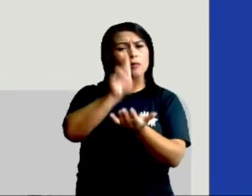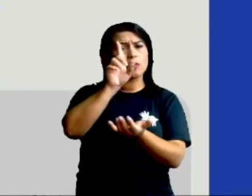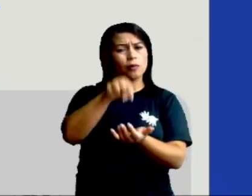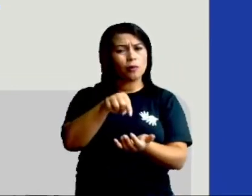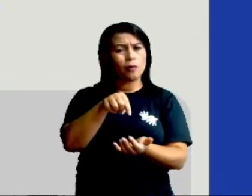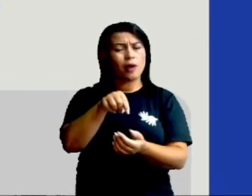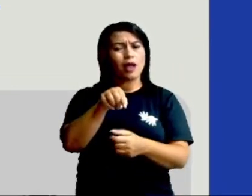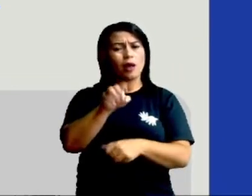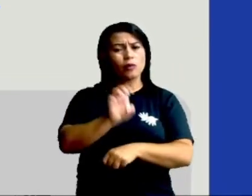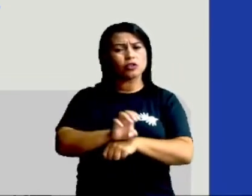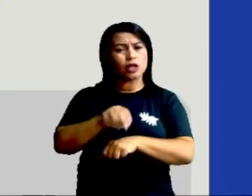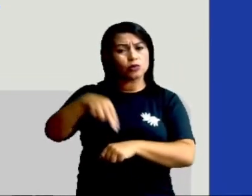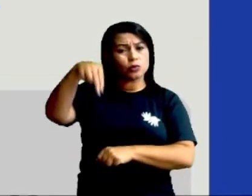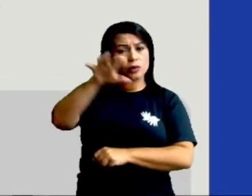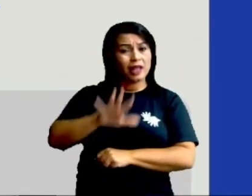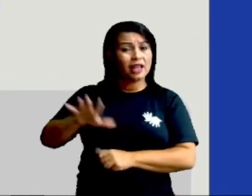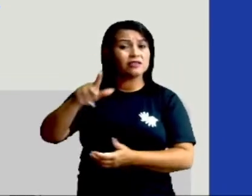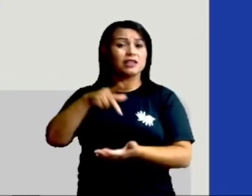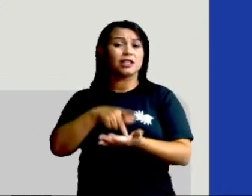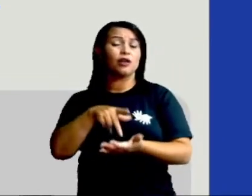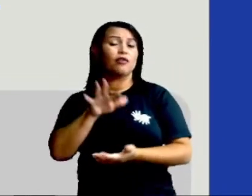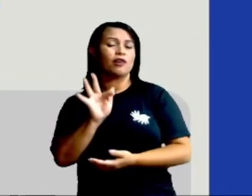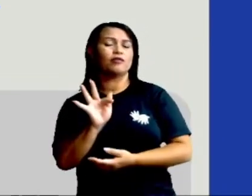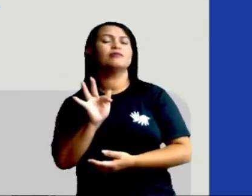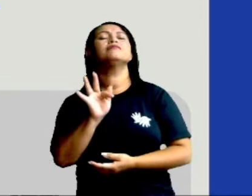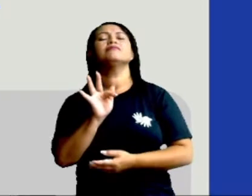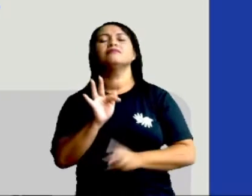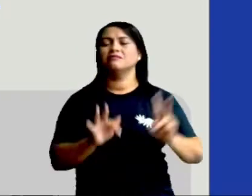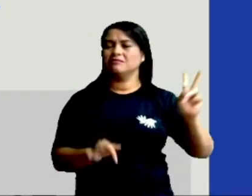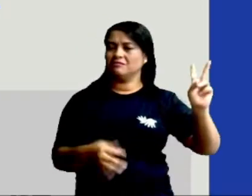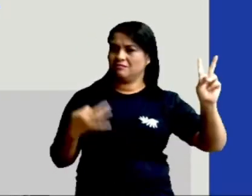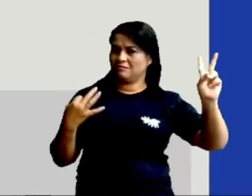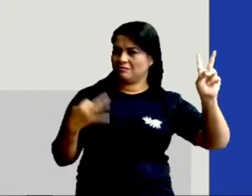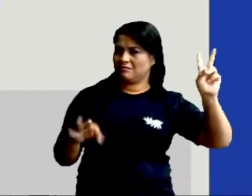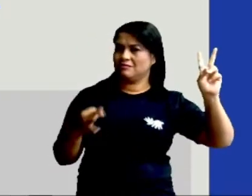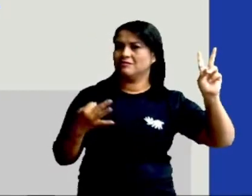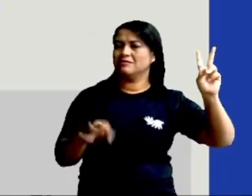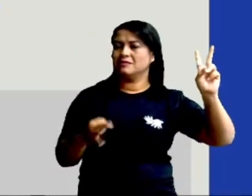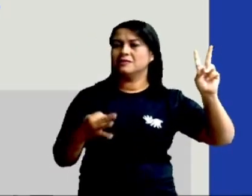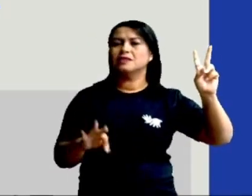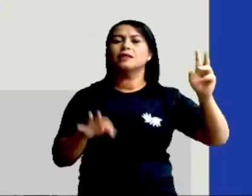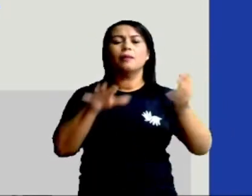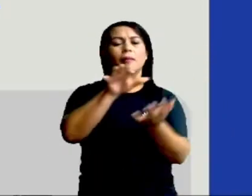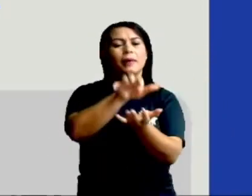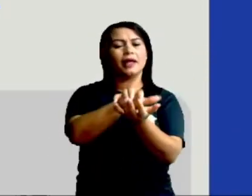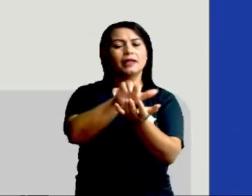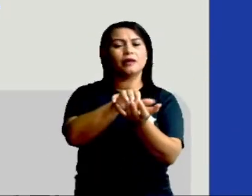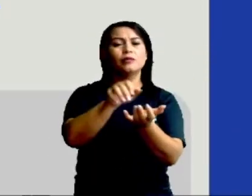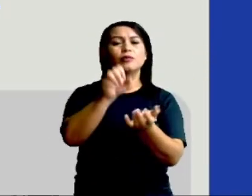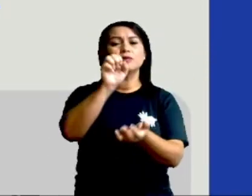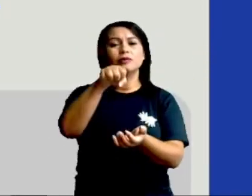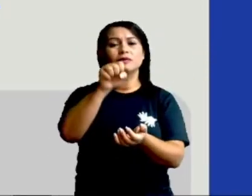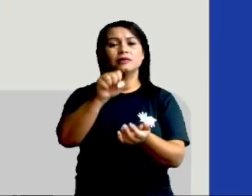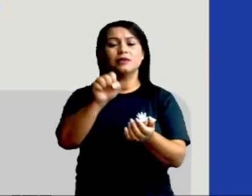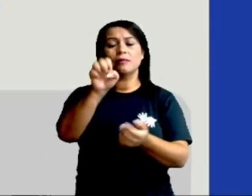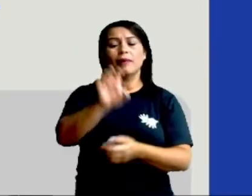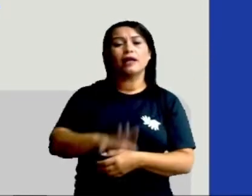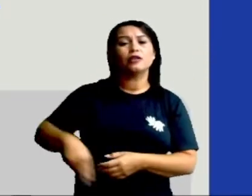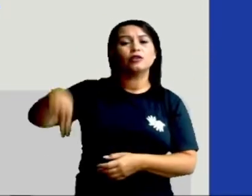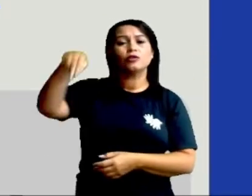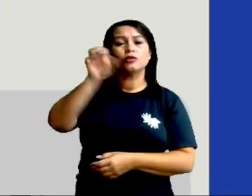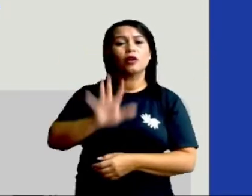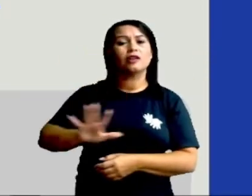verdadeiro ou falso o verdadeiro né Pernambuco sim faz parte do Nordeste